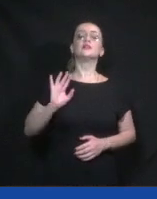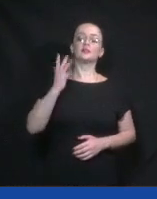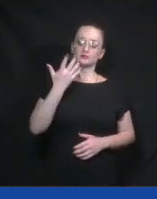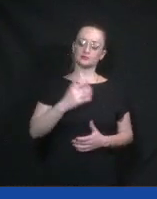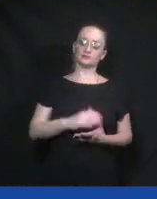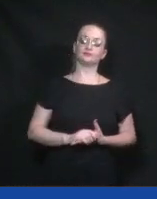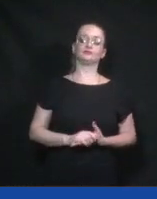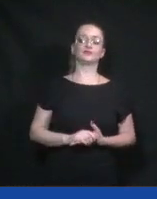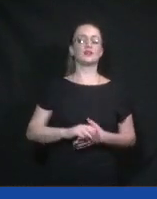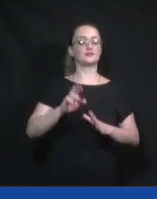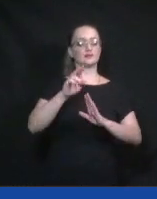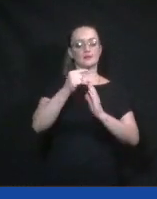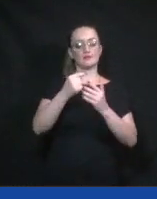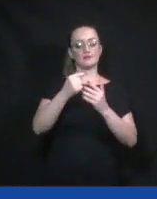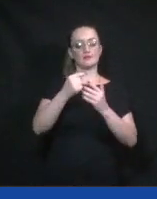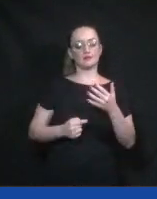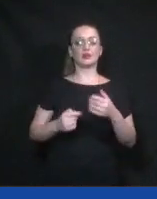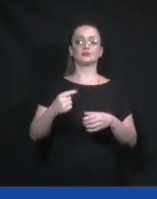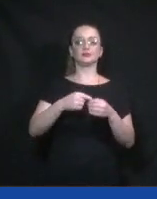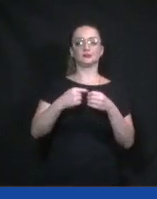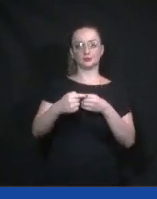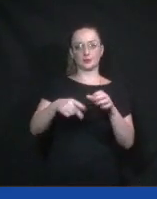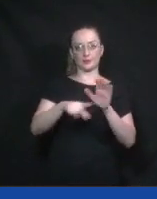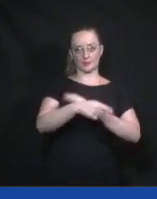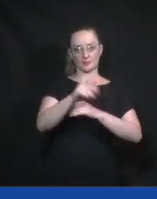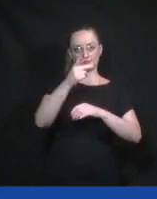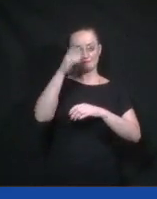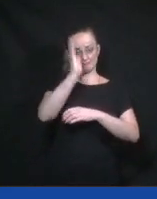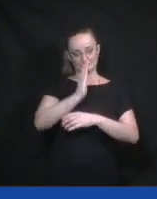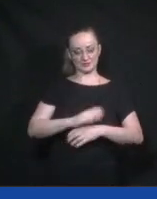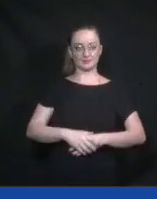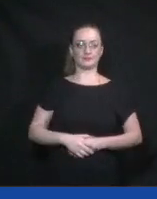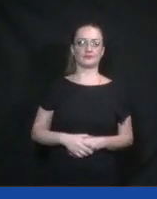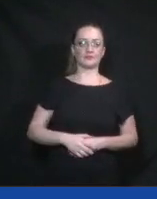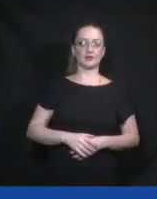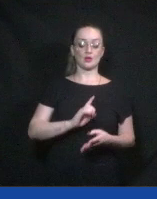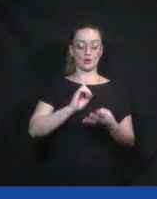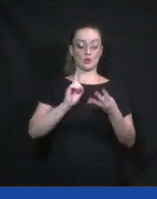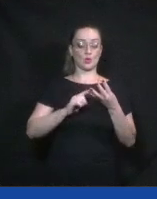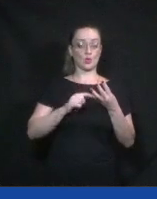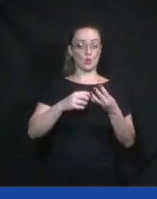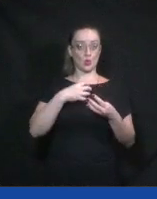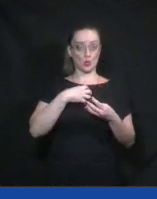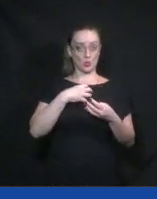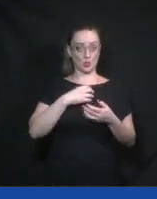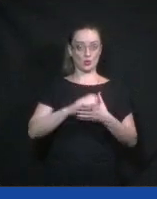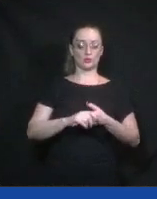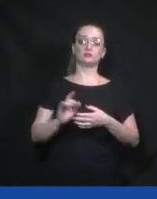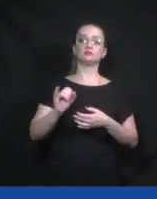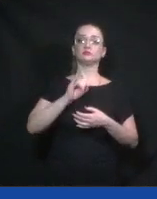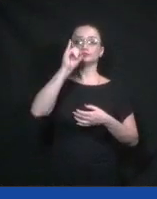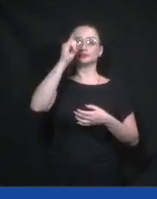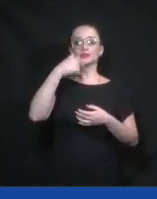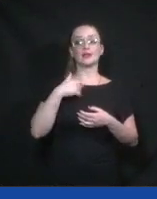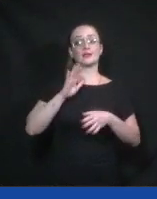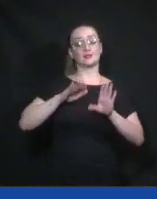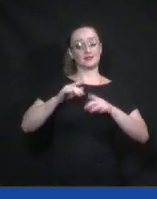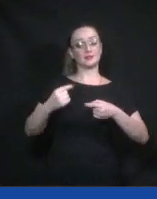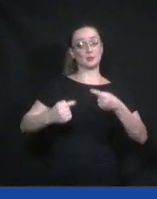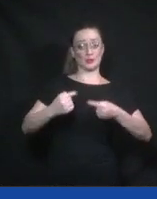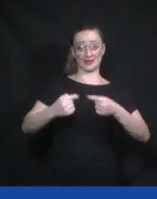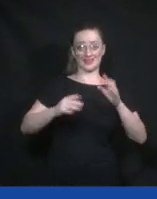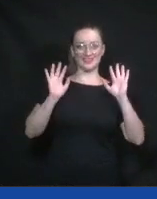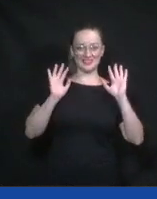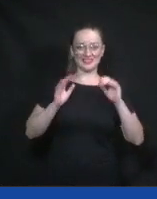em diversas cidades do país é uma quarta característica que pode parecer um pouco polêmico